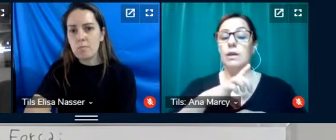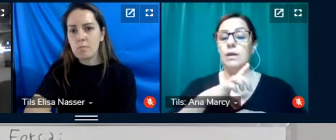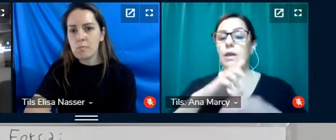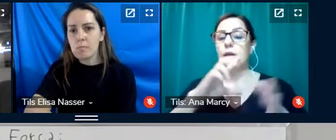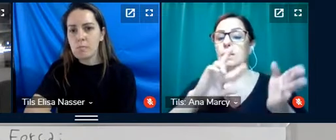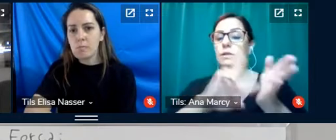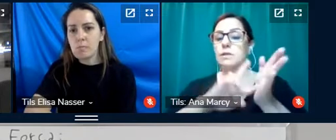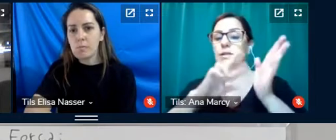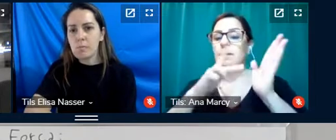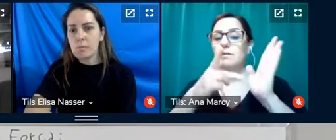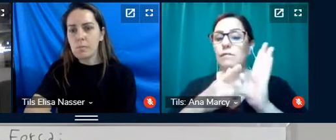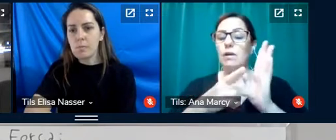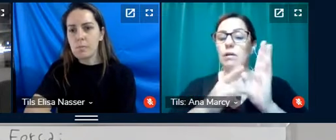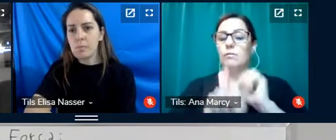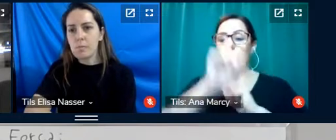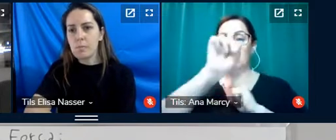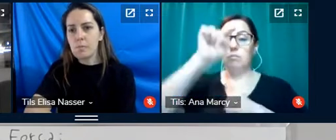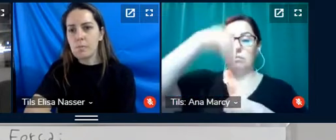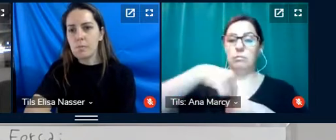componentes